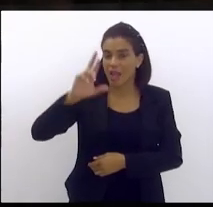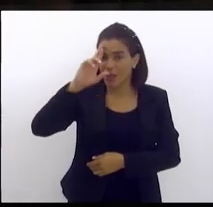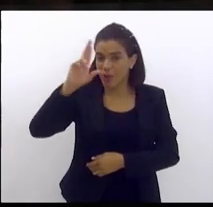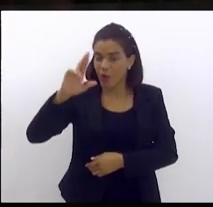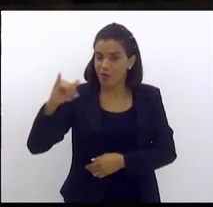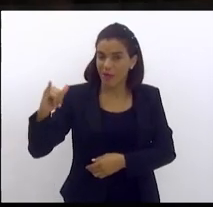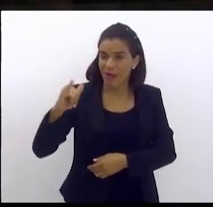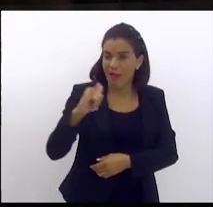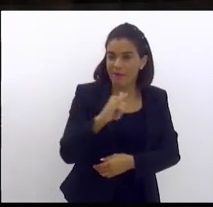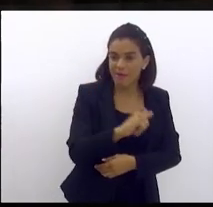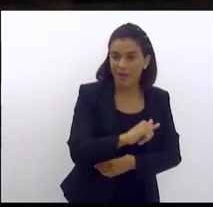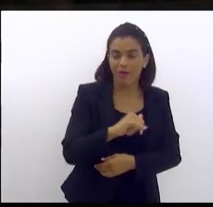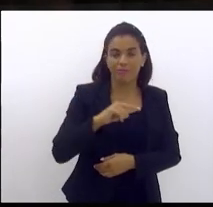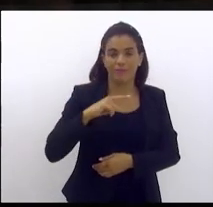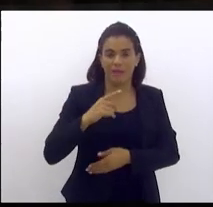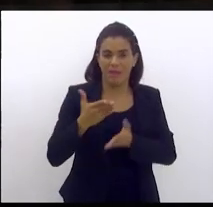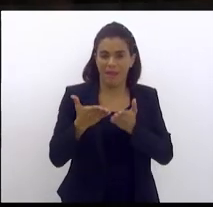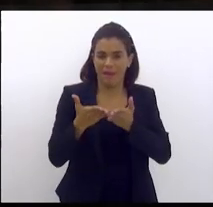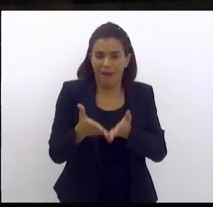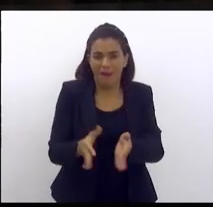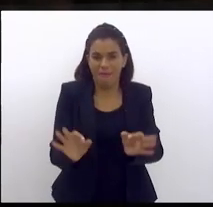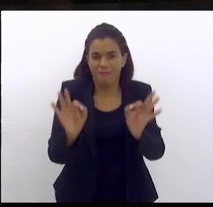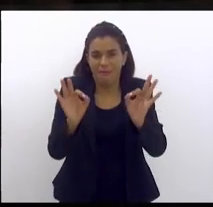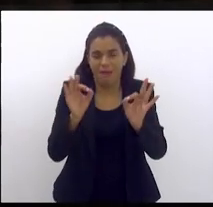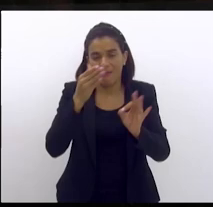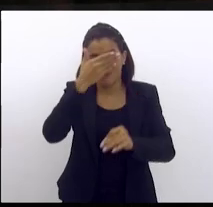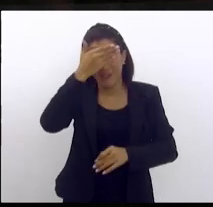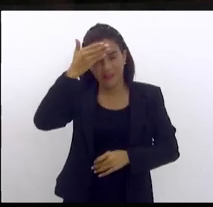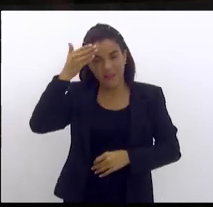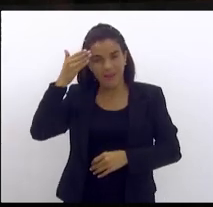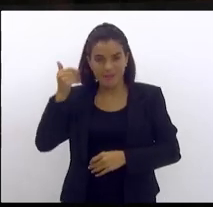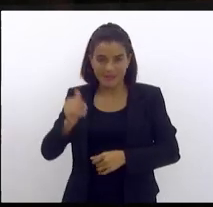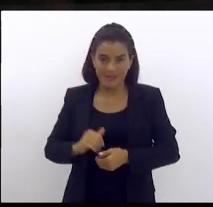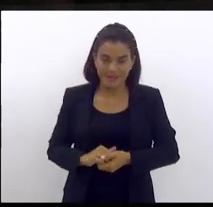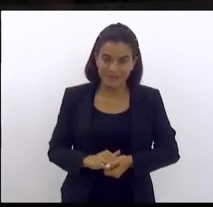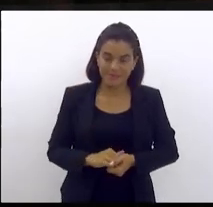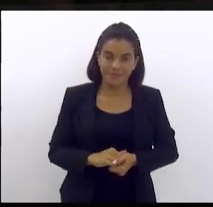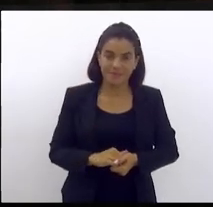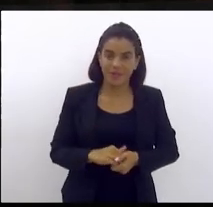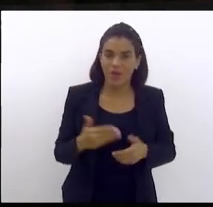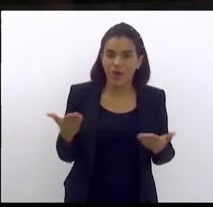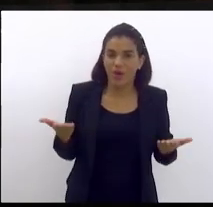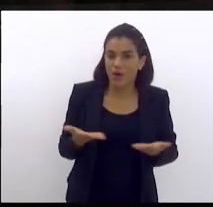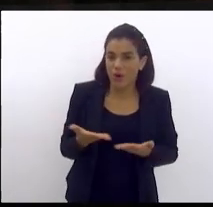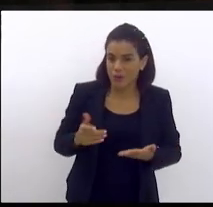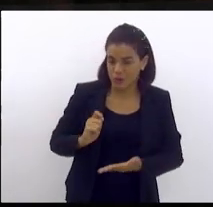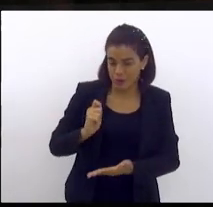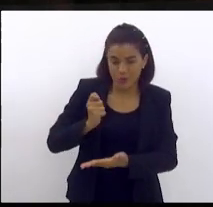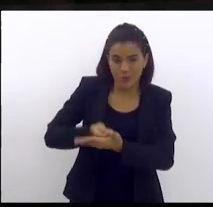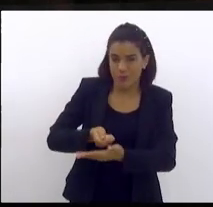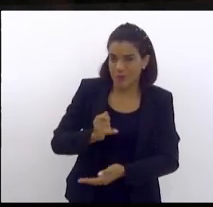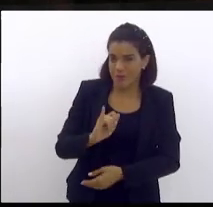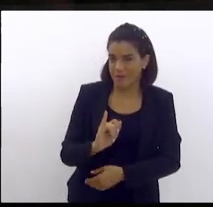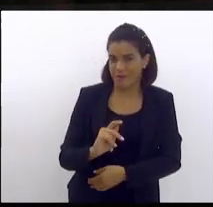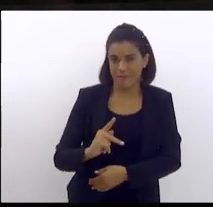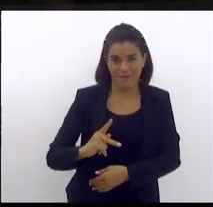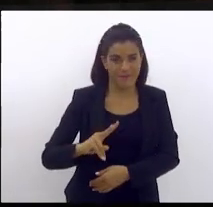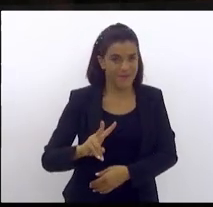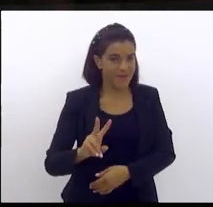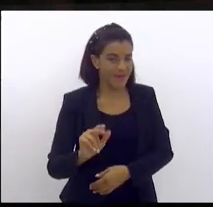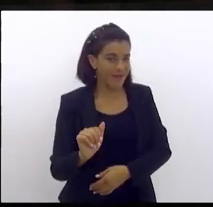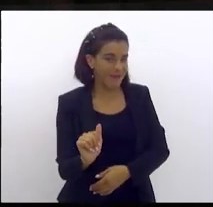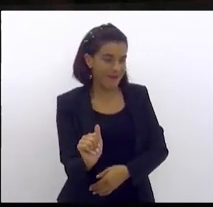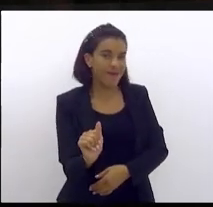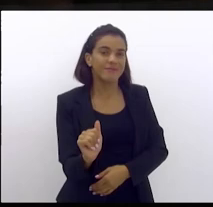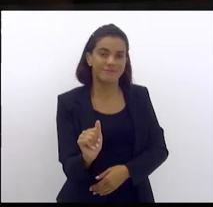e embarcações de lazer que hoje não pagam IPVA uma